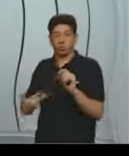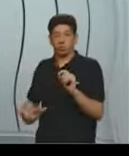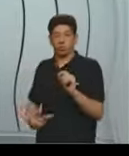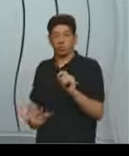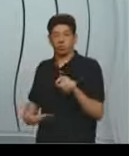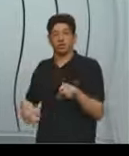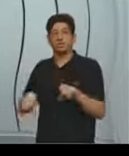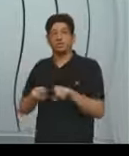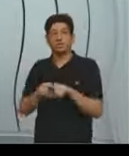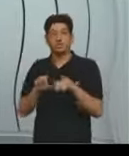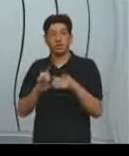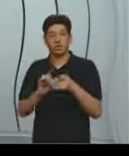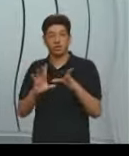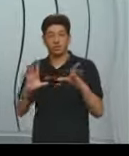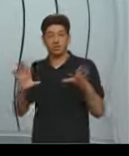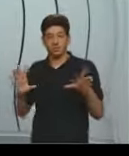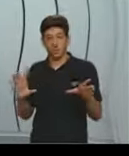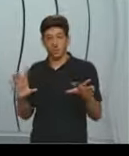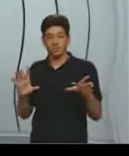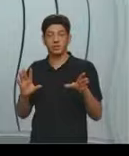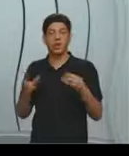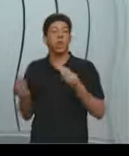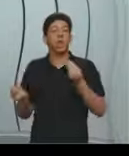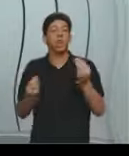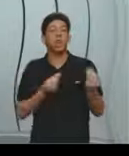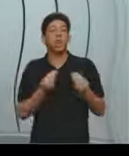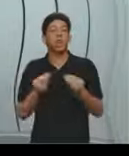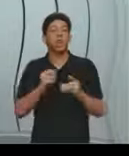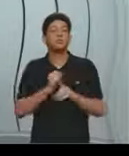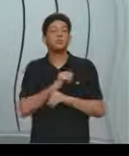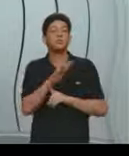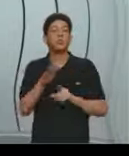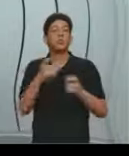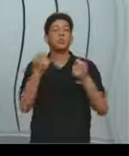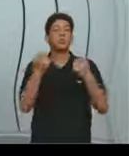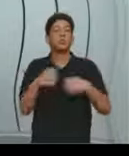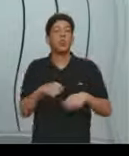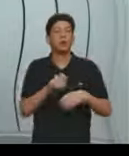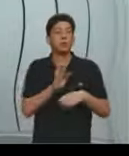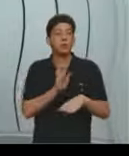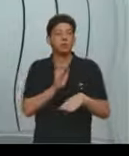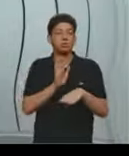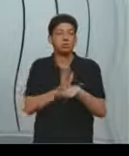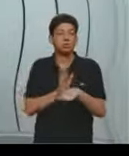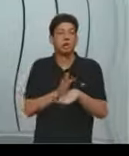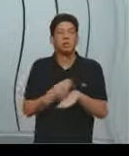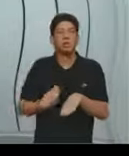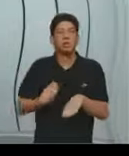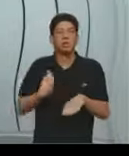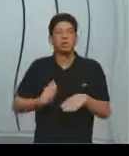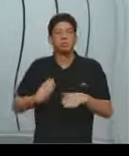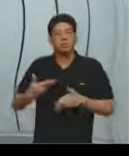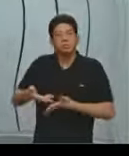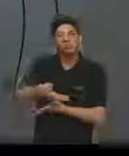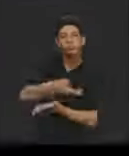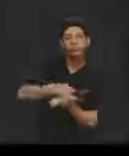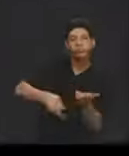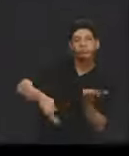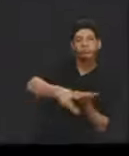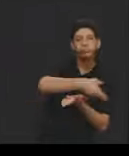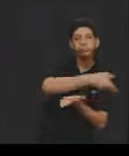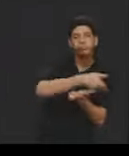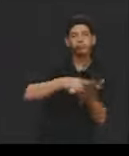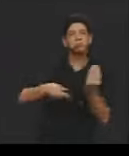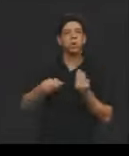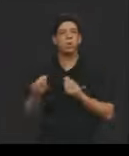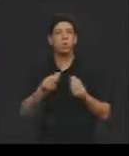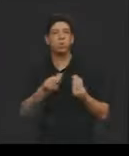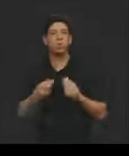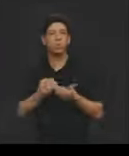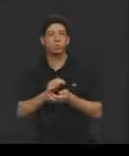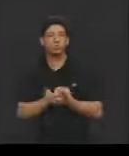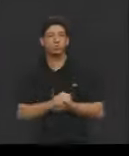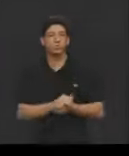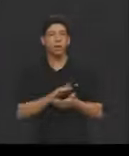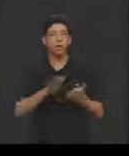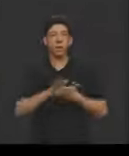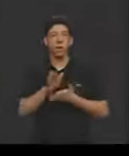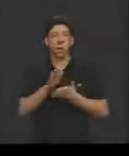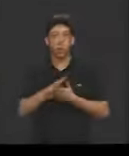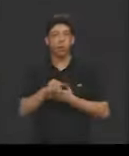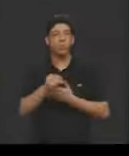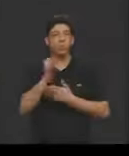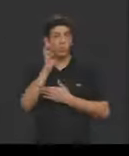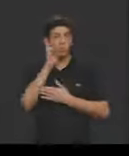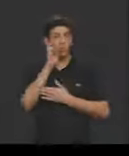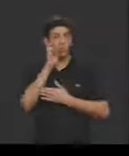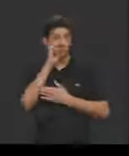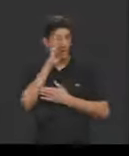democracia é como a sociologia pode contribuir para uma participação social mais qualificado né E a obra do Marx EA sociologia